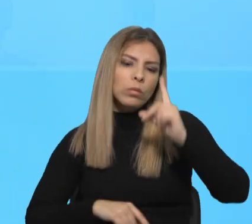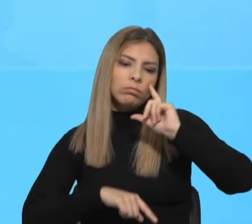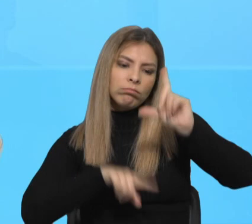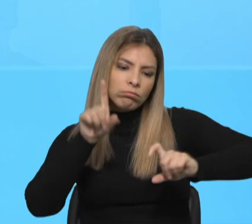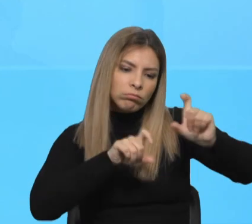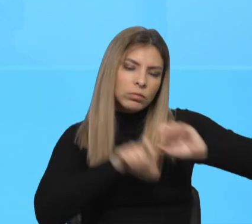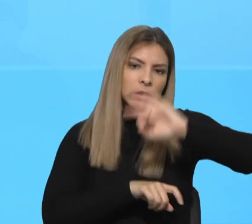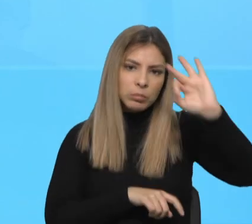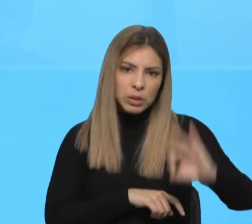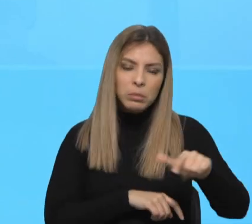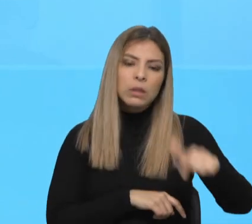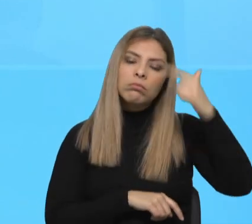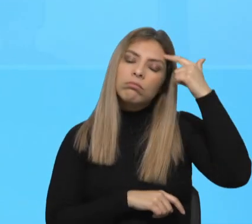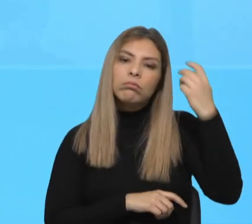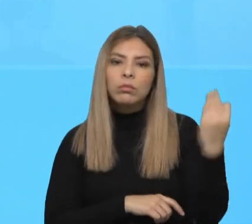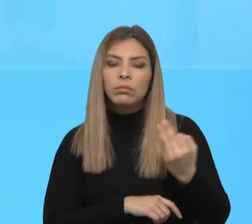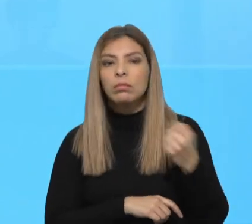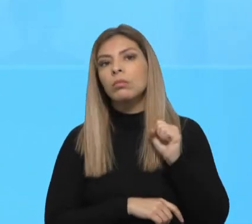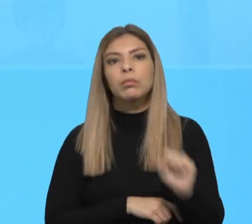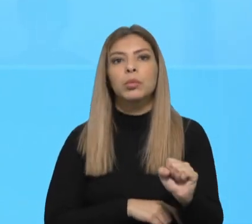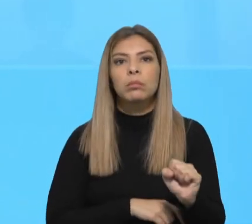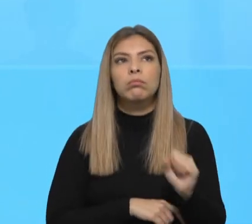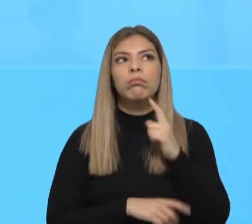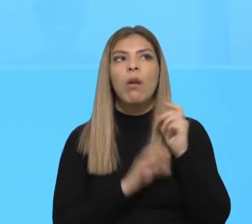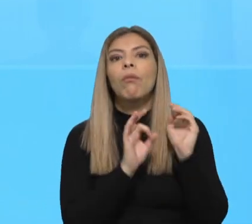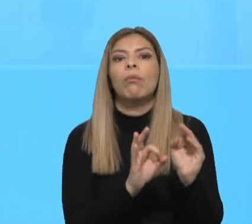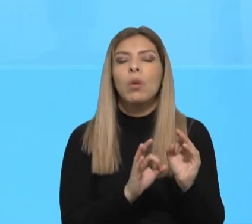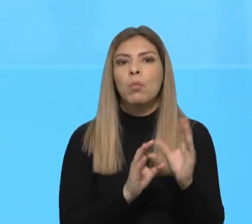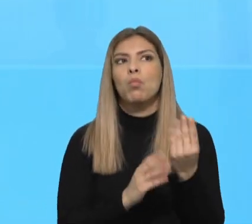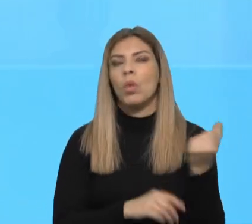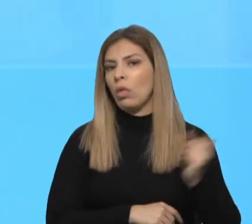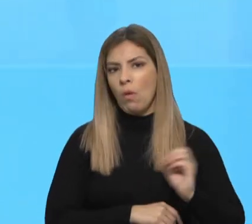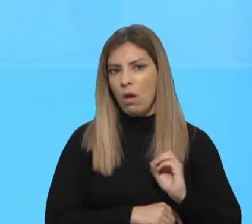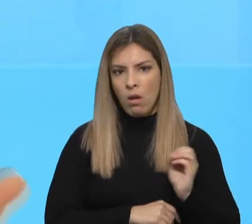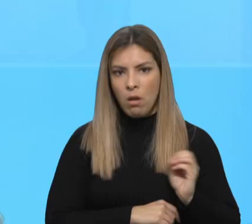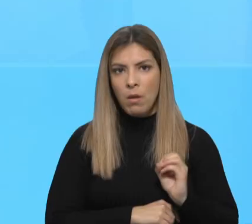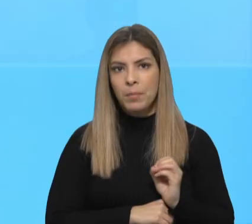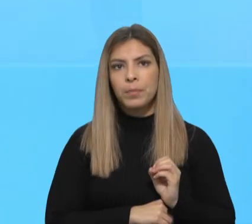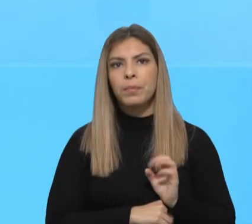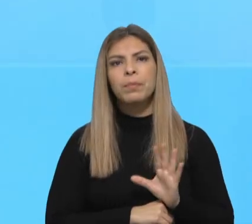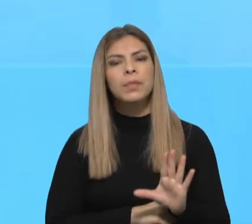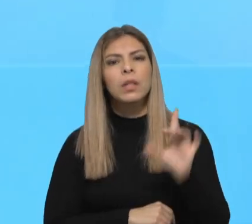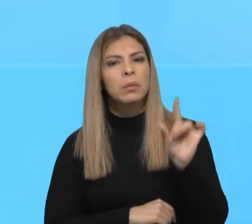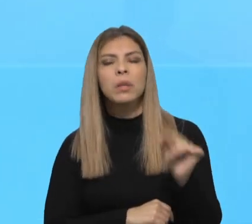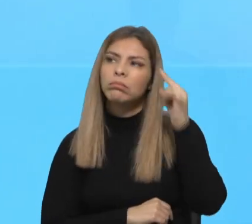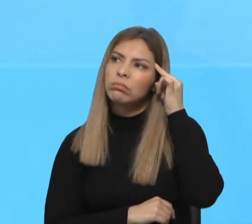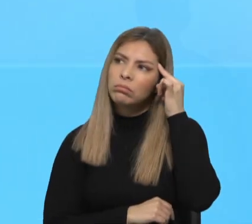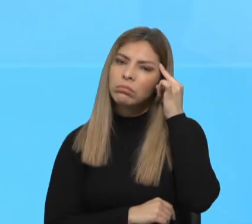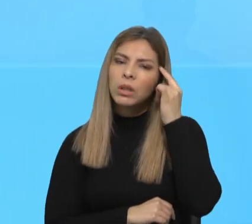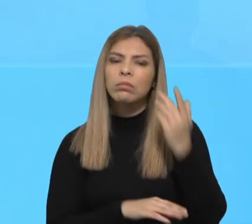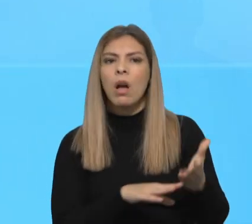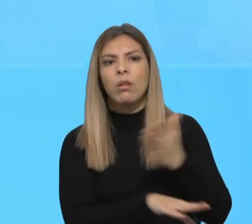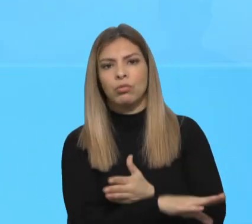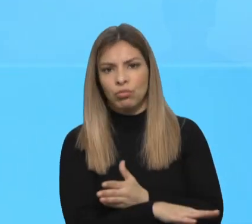políticos não está muito favorecida. E ainda escutamos essa